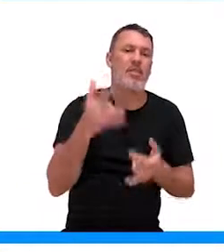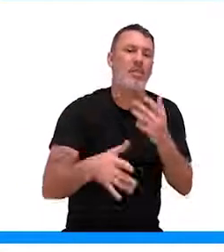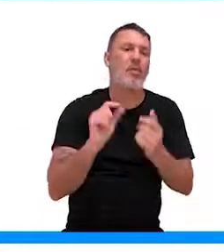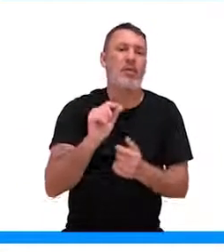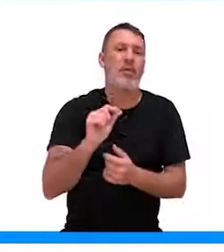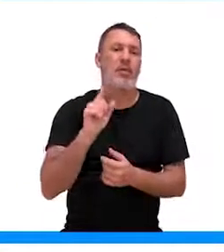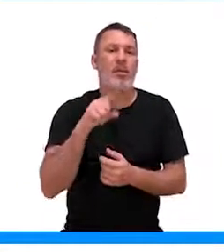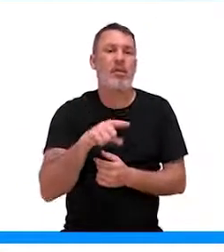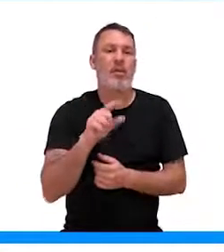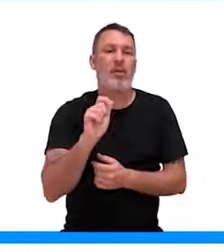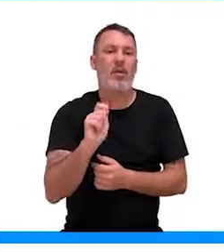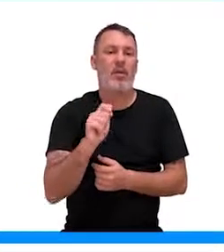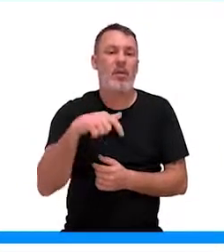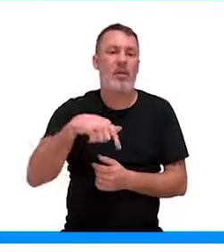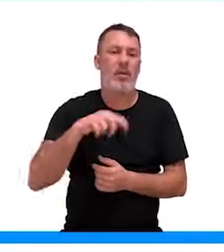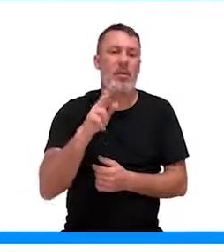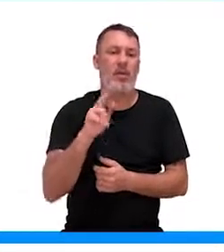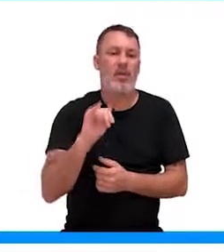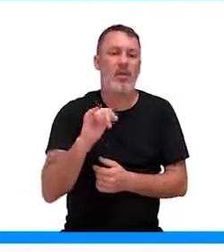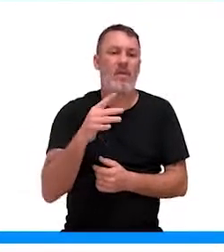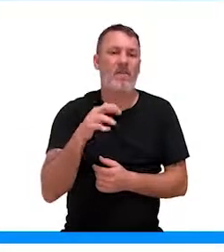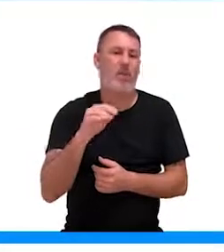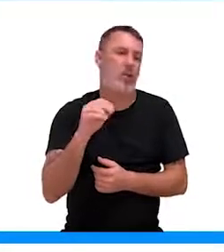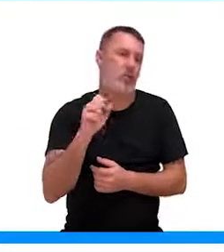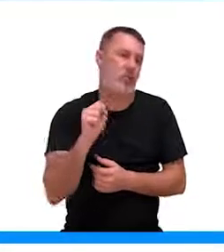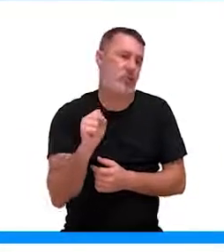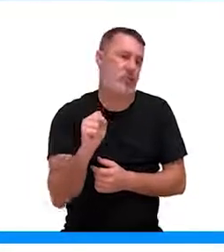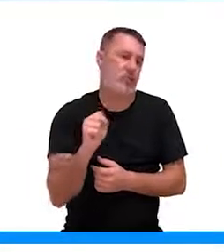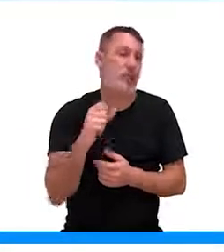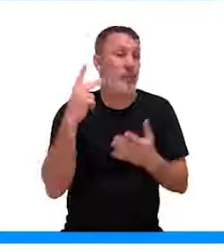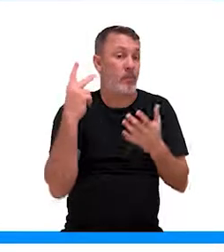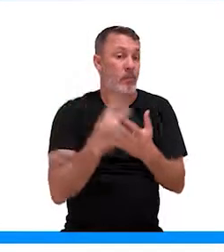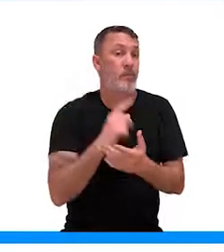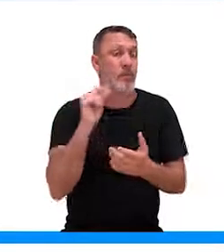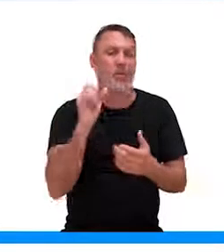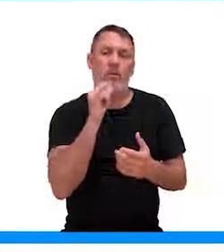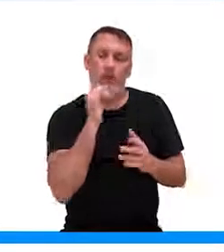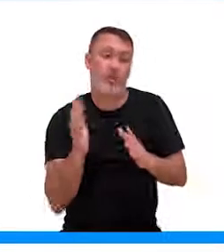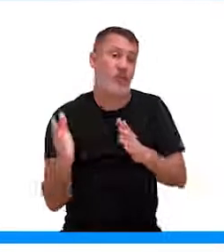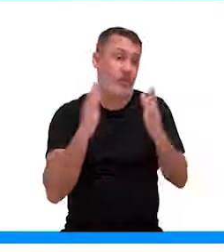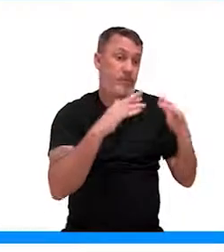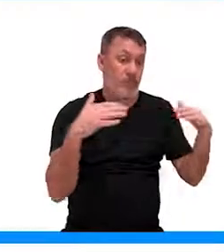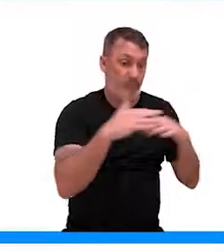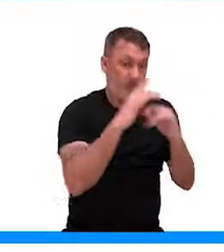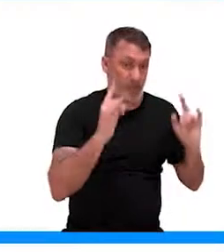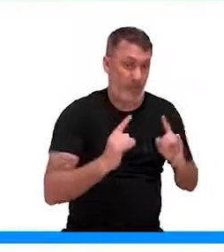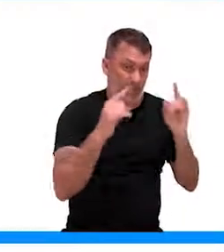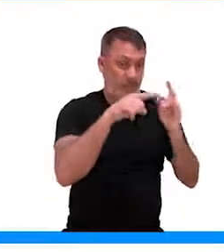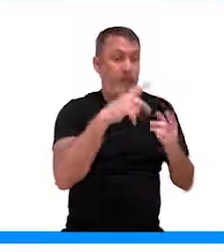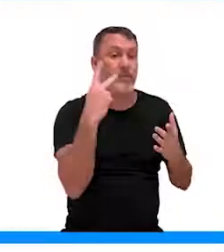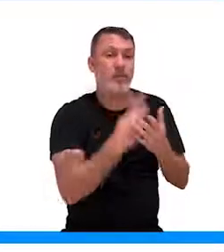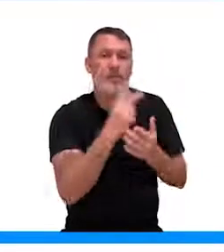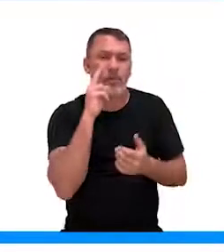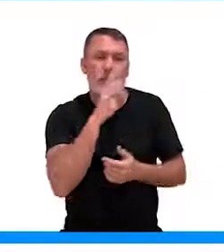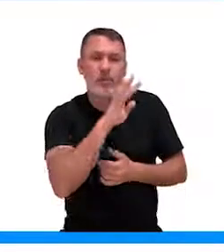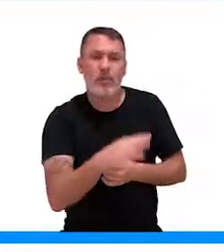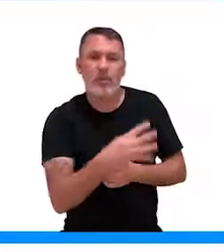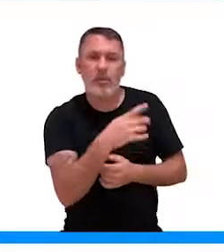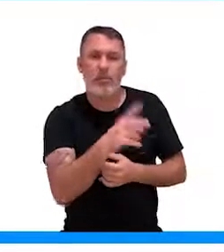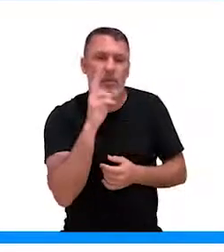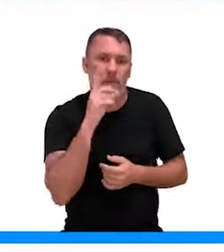é benéfico a recarga de aquíferos. No caso de áreas urbanas, você tem aqui,